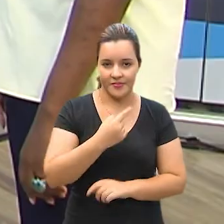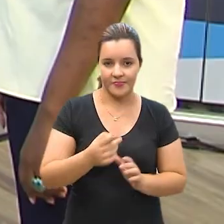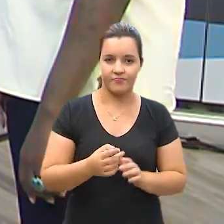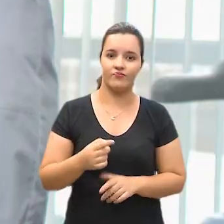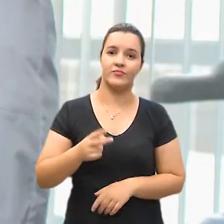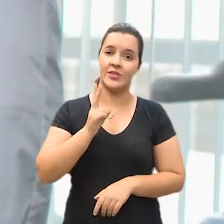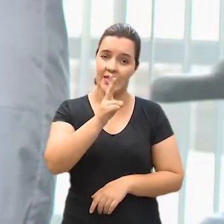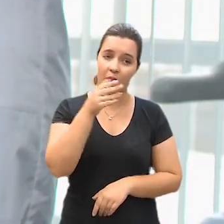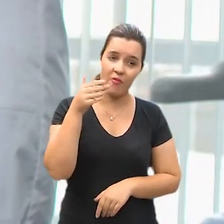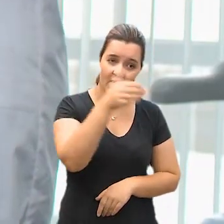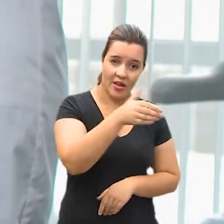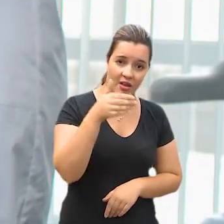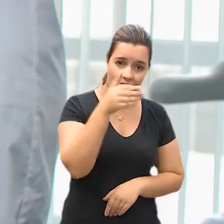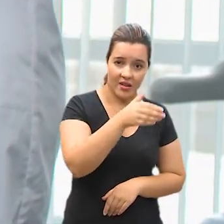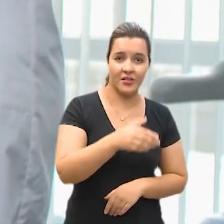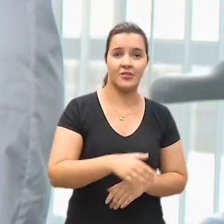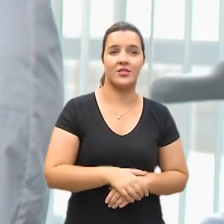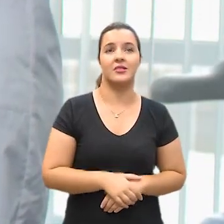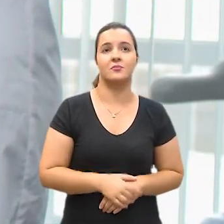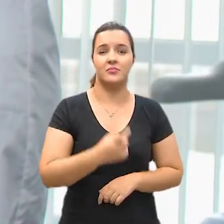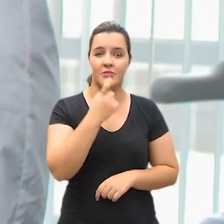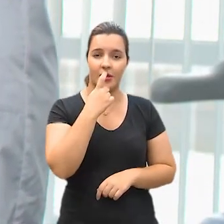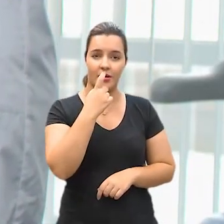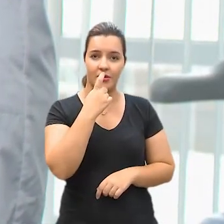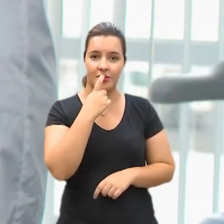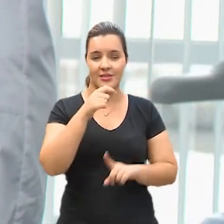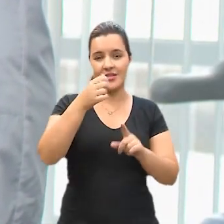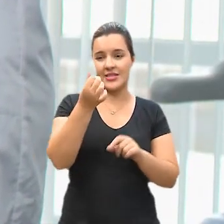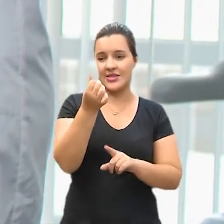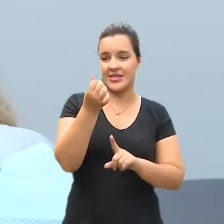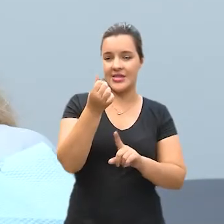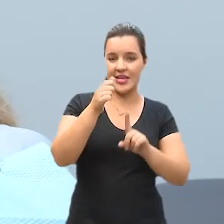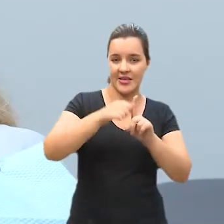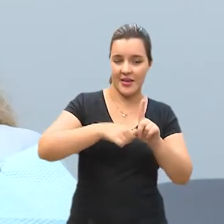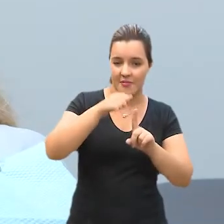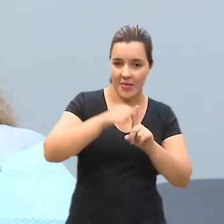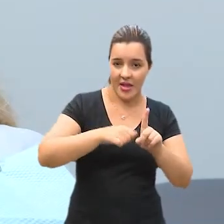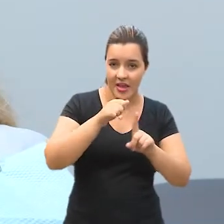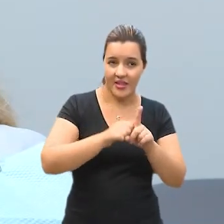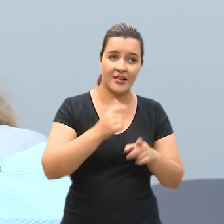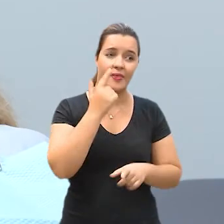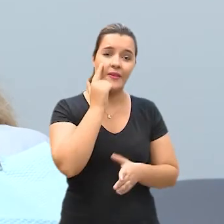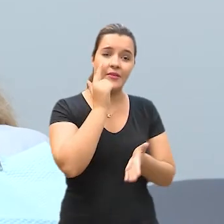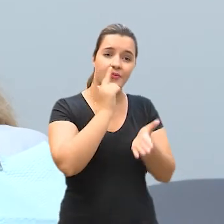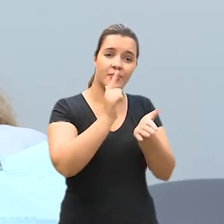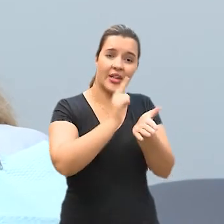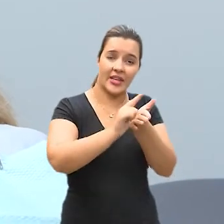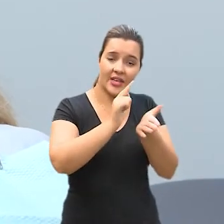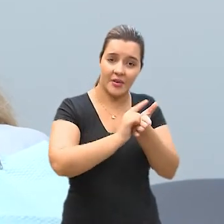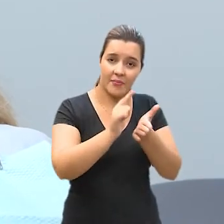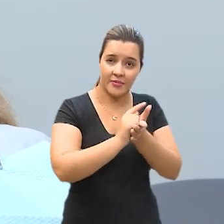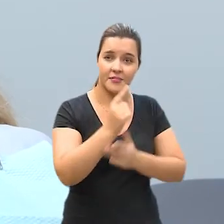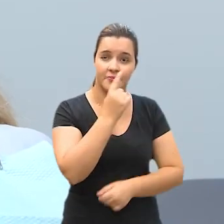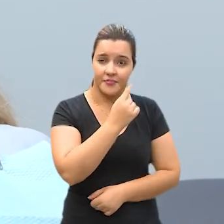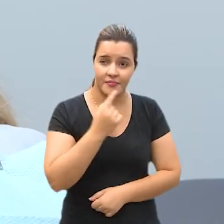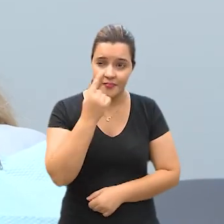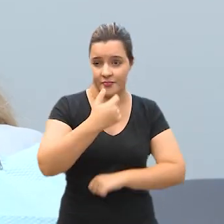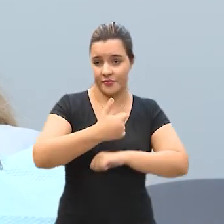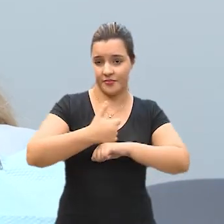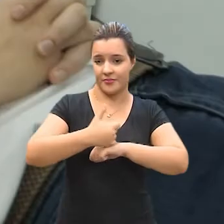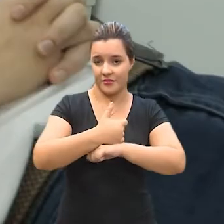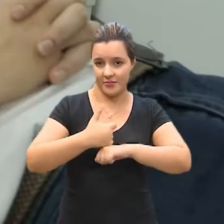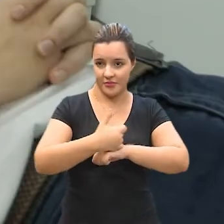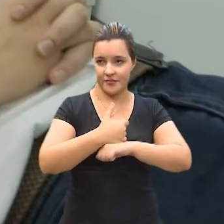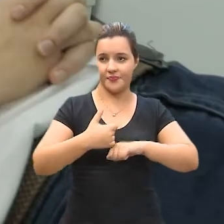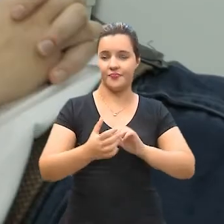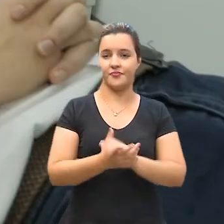ir ao consultório a cada que seja 6 meses, 4 meses. Fazer uma limpeza com o profissional, né, doutora?